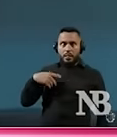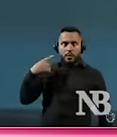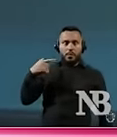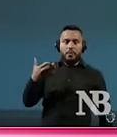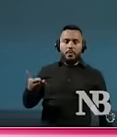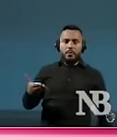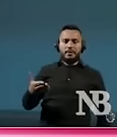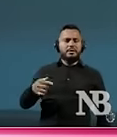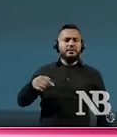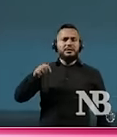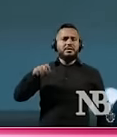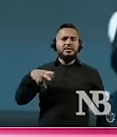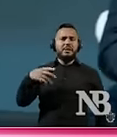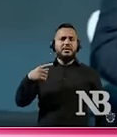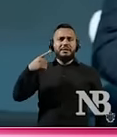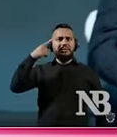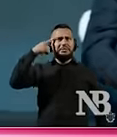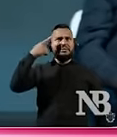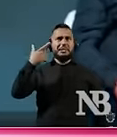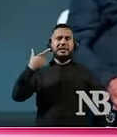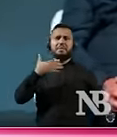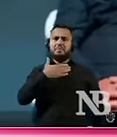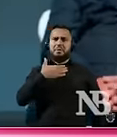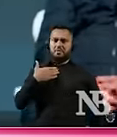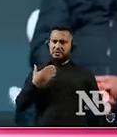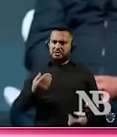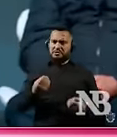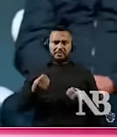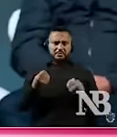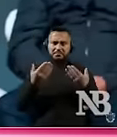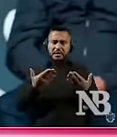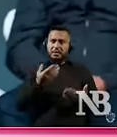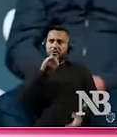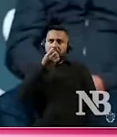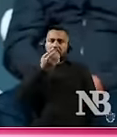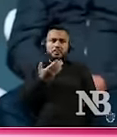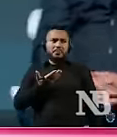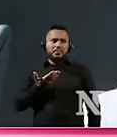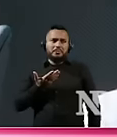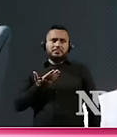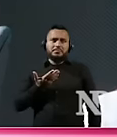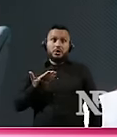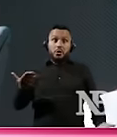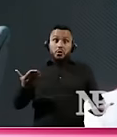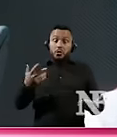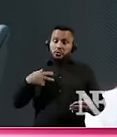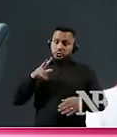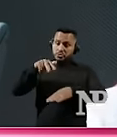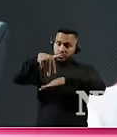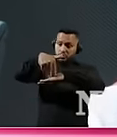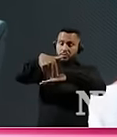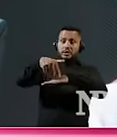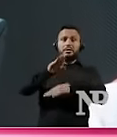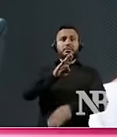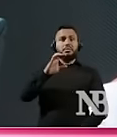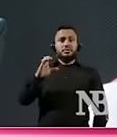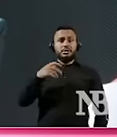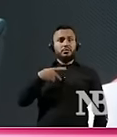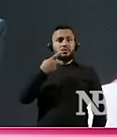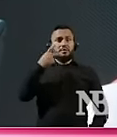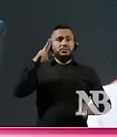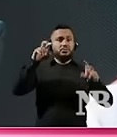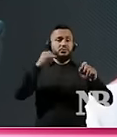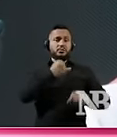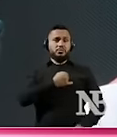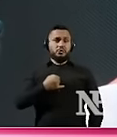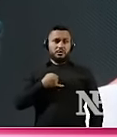de contas vai achar que uma morte vai levar algo bom para alguém? E hoje eu estou falando aqui em Balneário Camboriú, Santa Catarina, de João Batista. Posso te falar